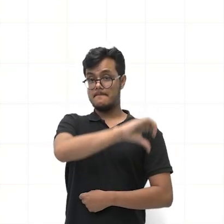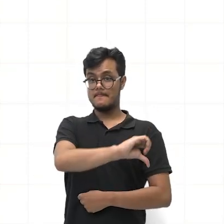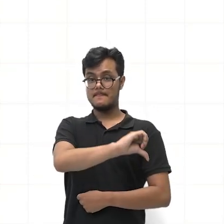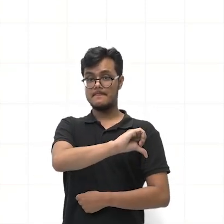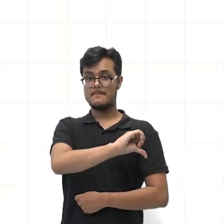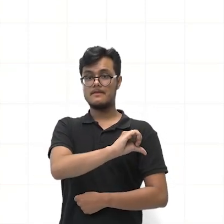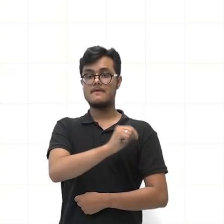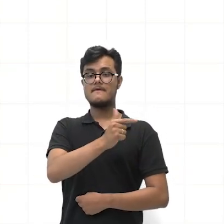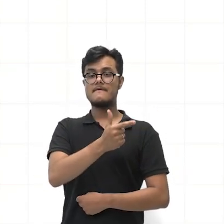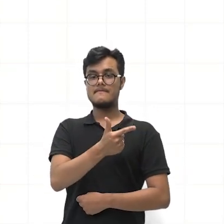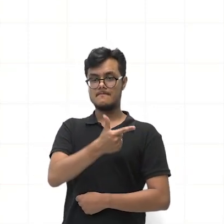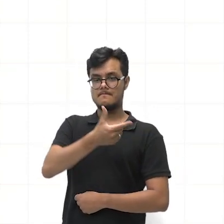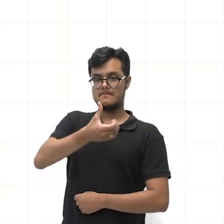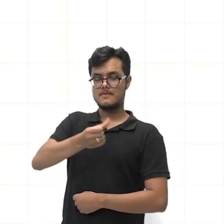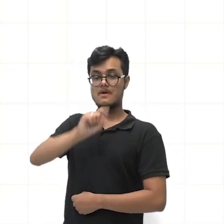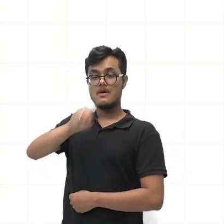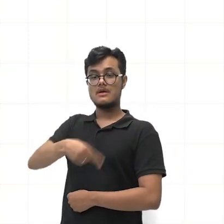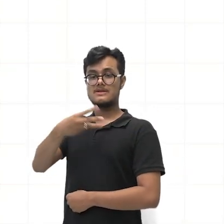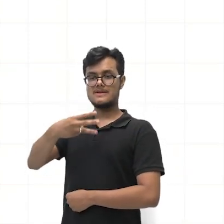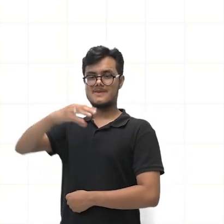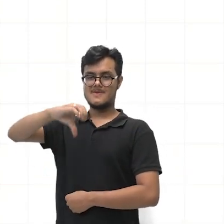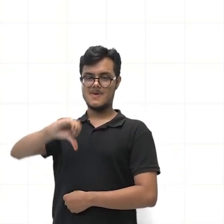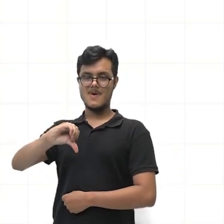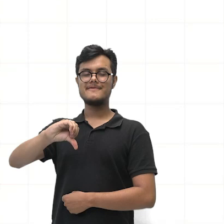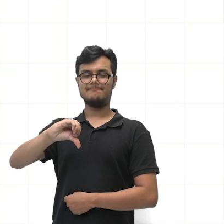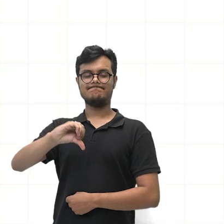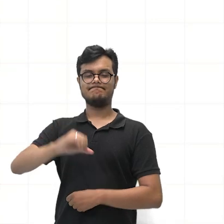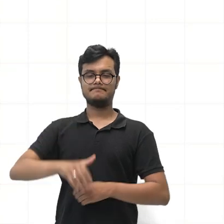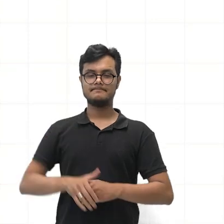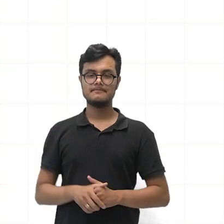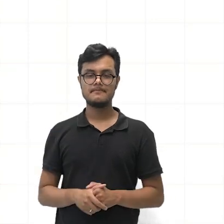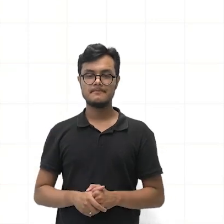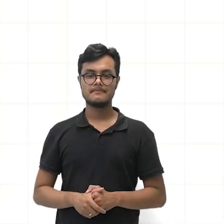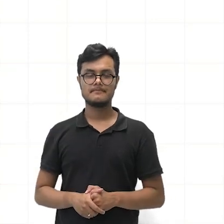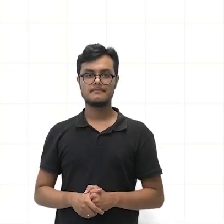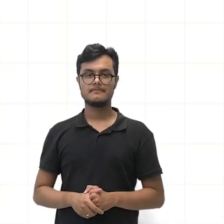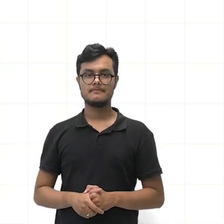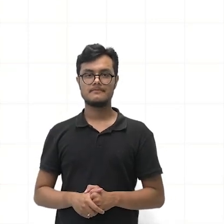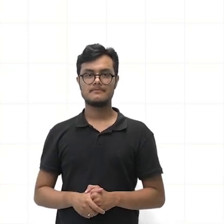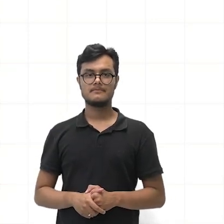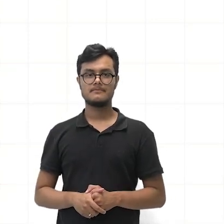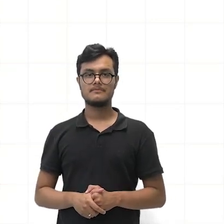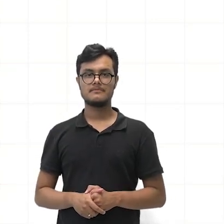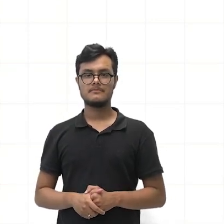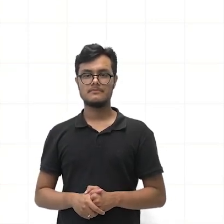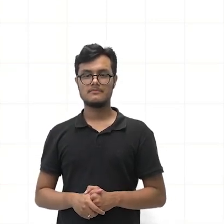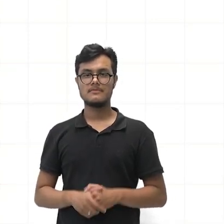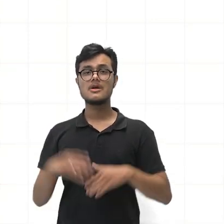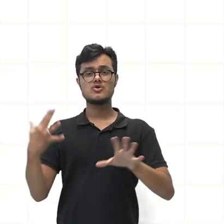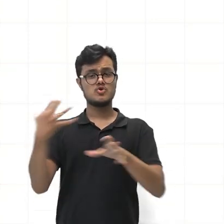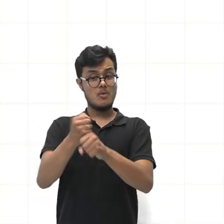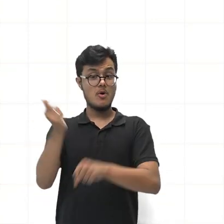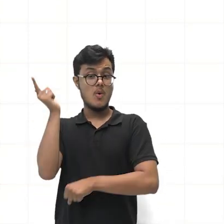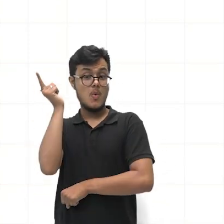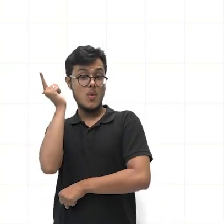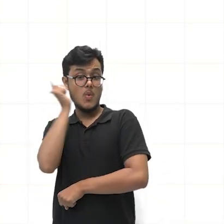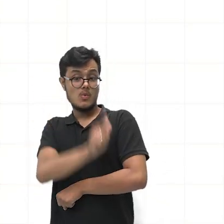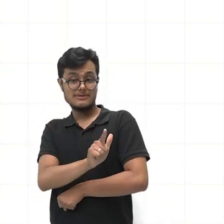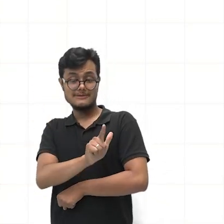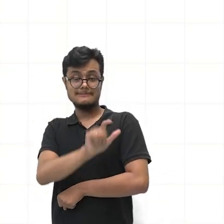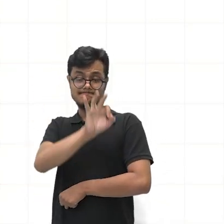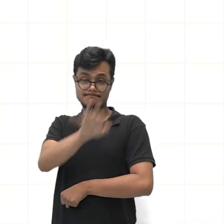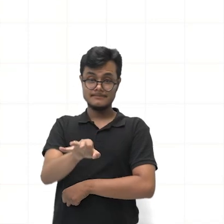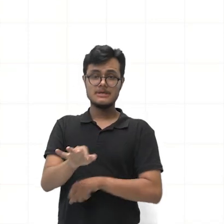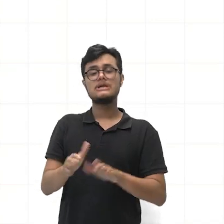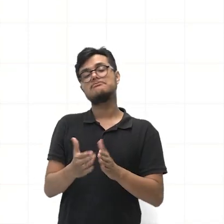R$ 26,39 para adquirir aqueles itens. Essa diferença aqui, calculada,